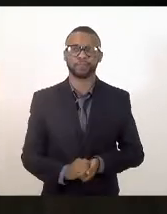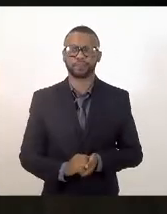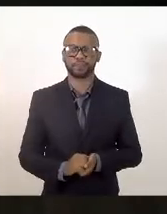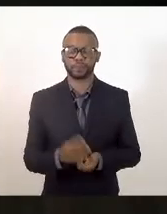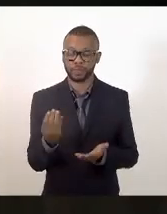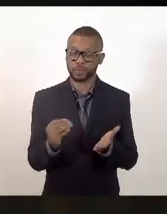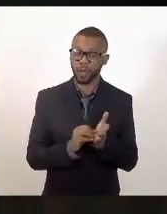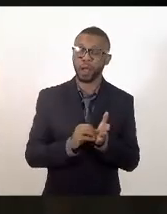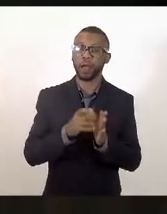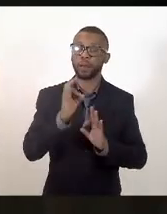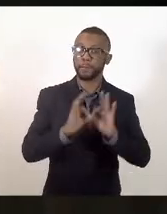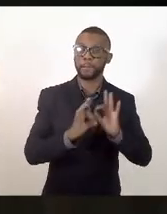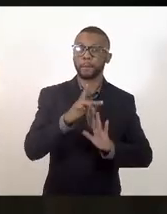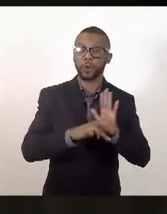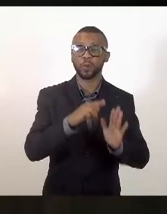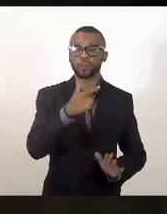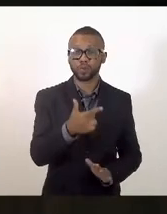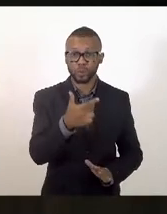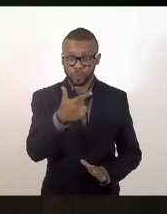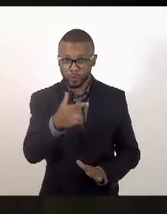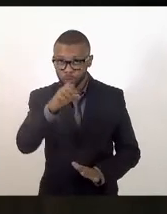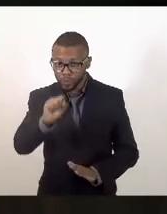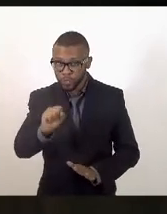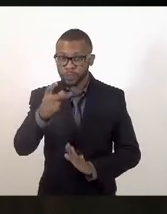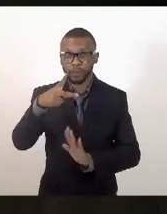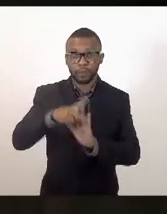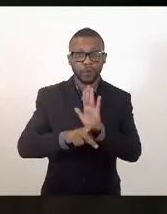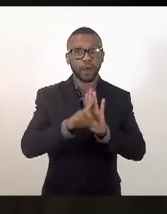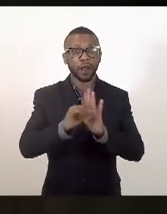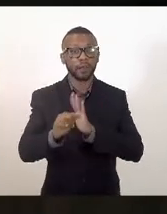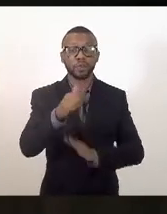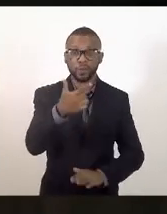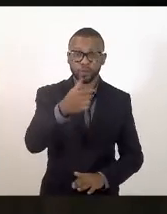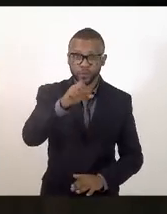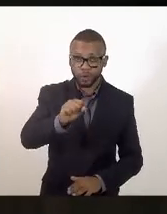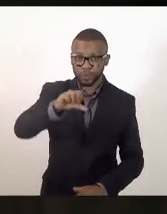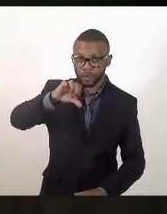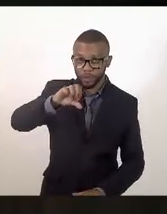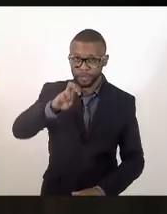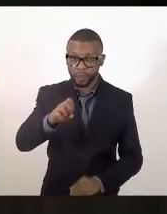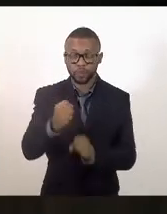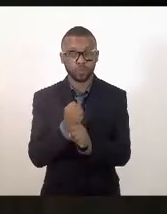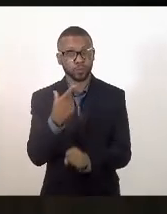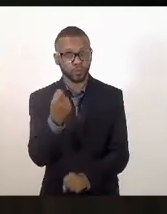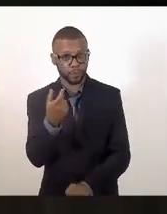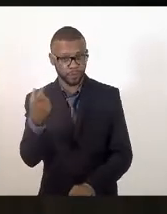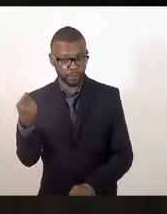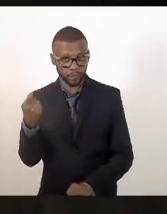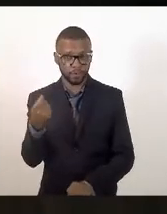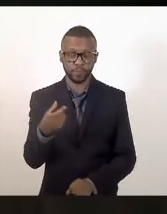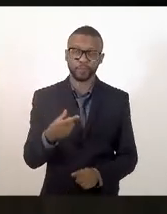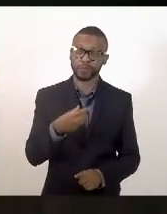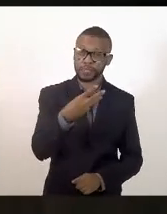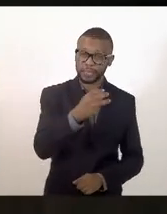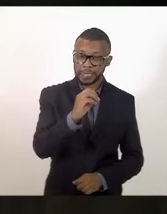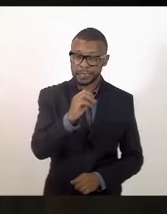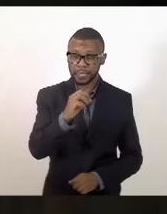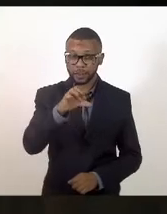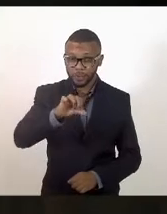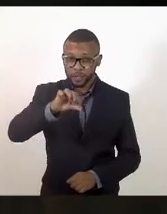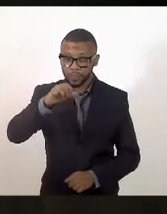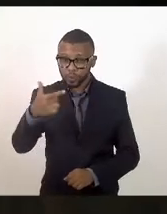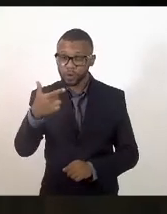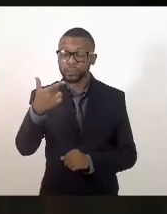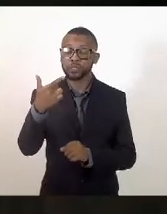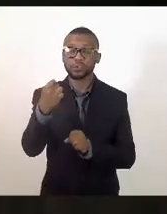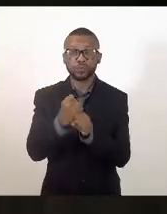ordem do dia do projeto de lei 28, dos projetos de lei 2895 de 20 e 3092 de 20. Deputado Rodrigo